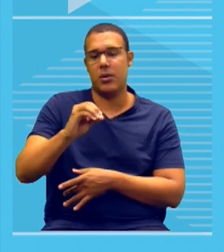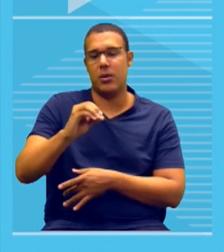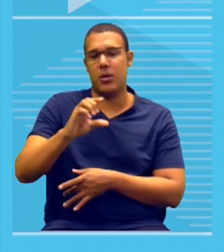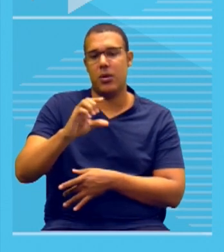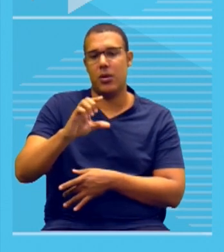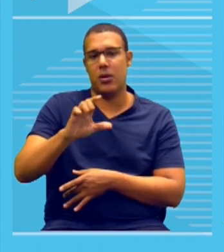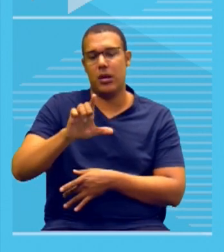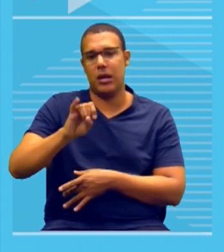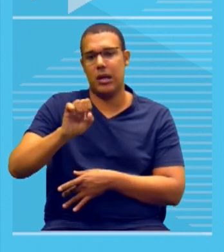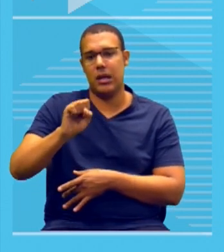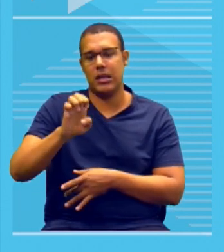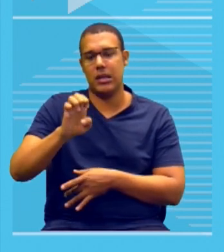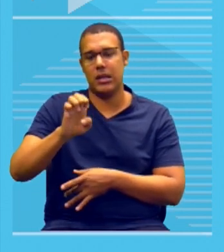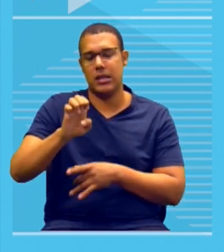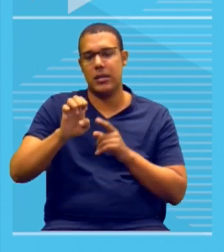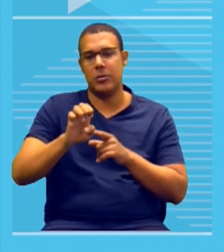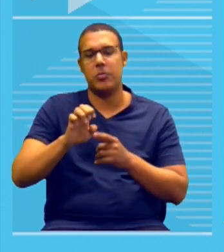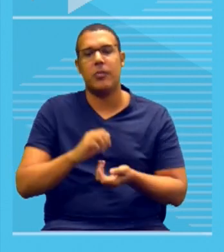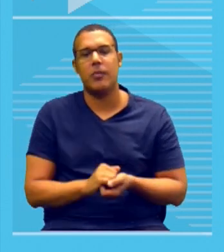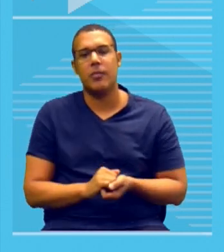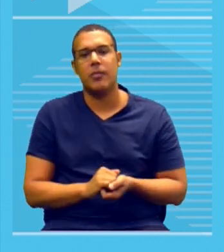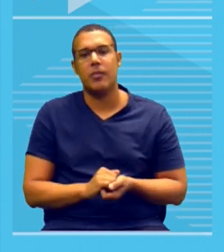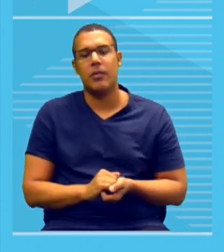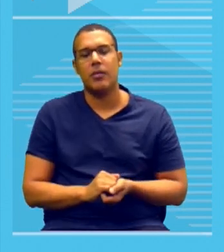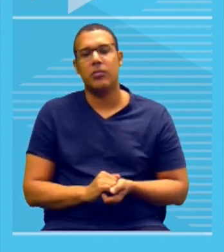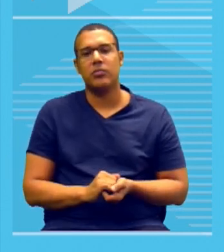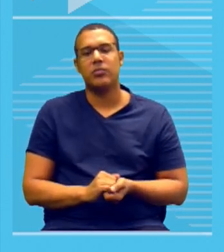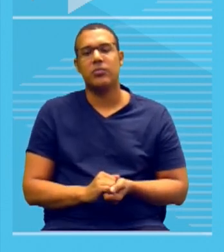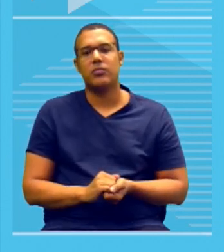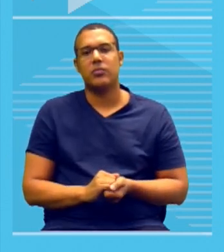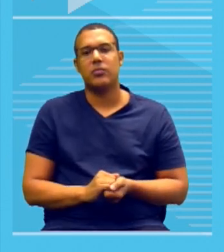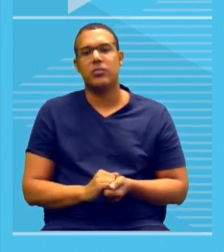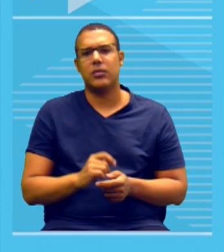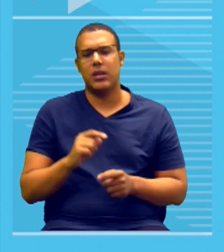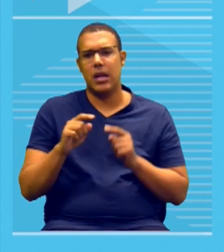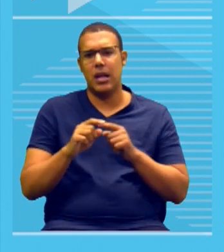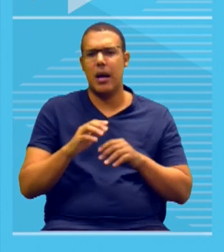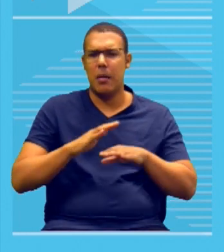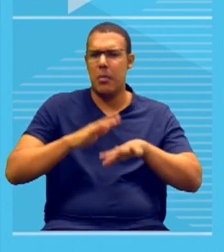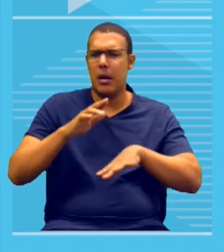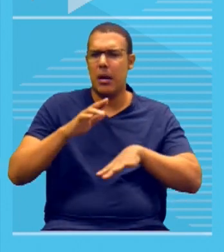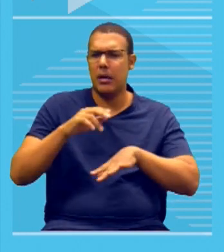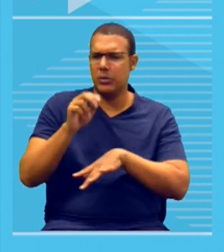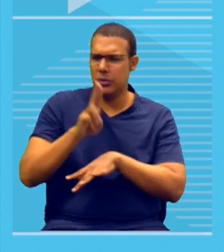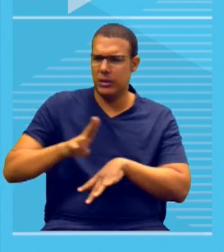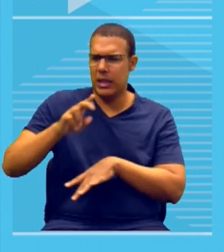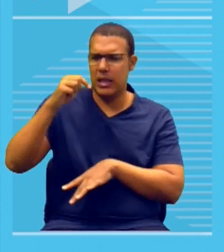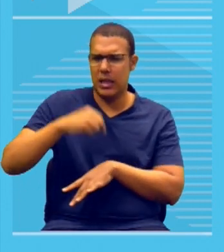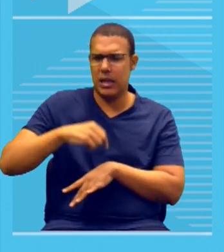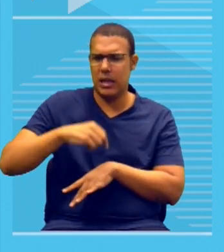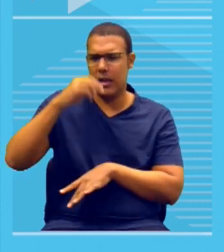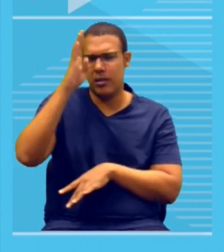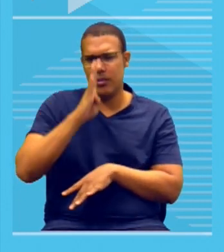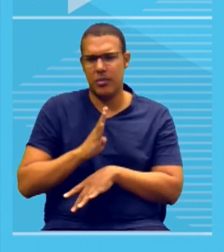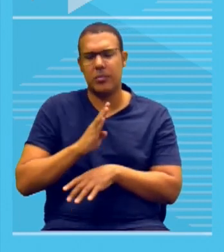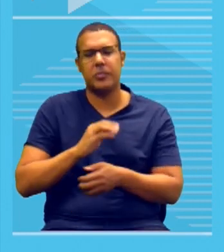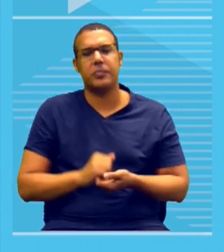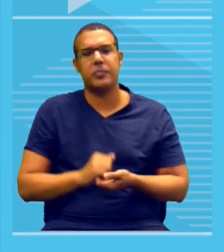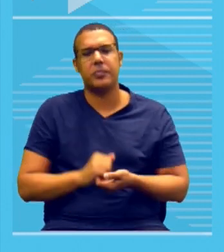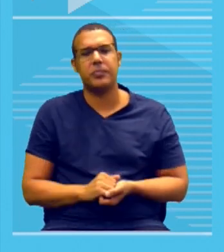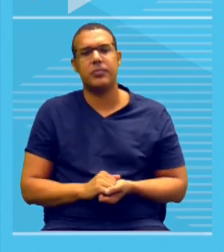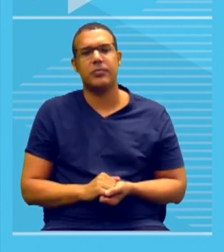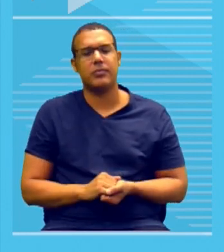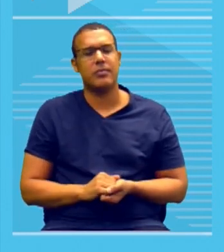realidade é a posição que é mais comum aqui no Brasil o brasileiro